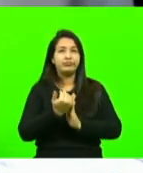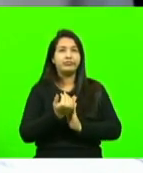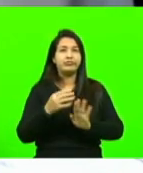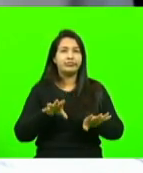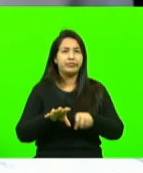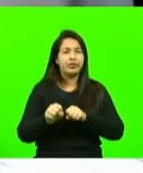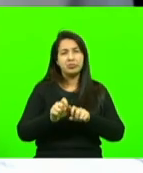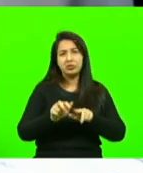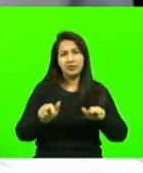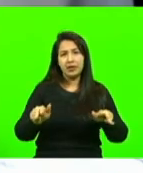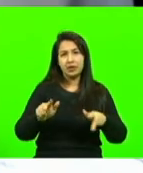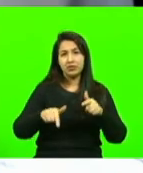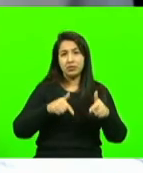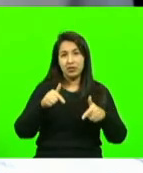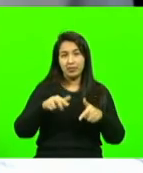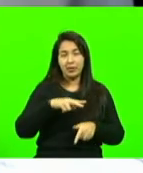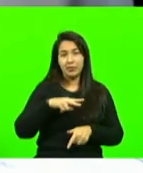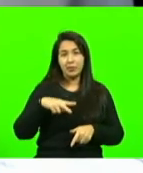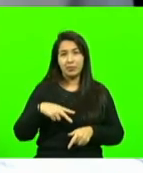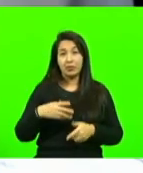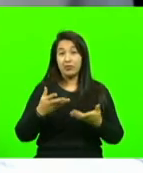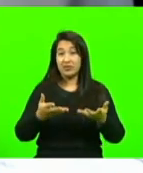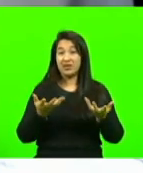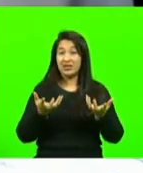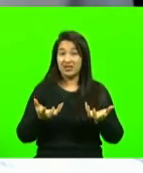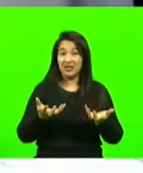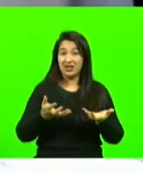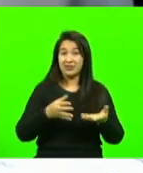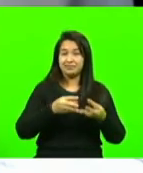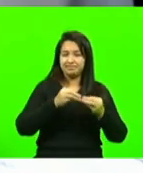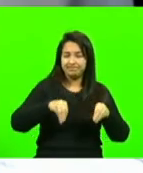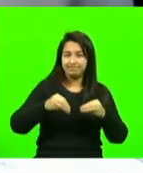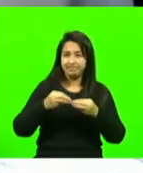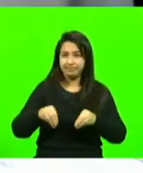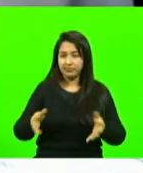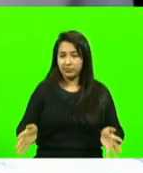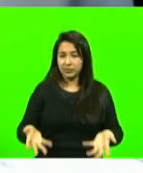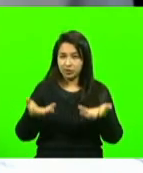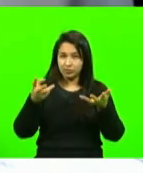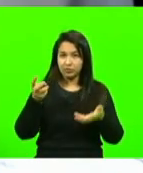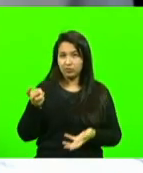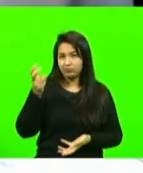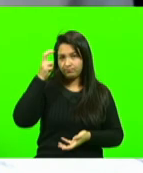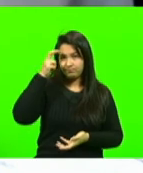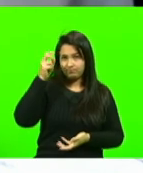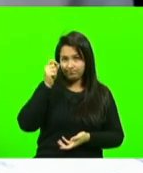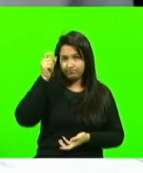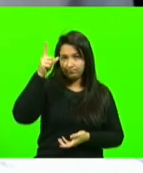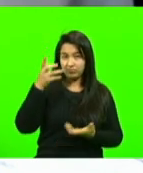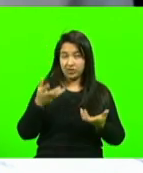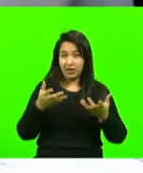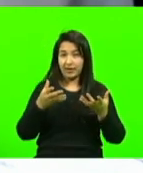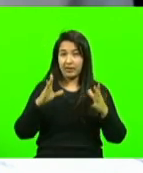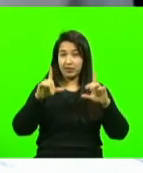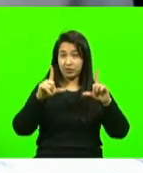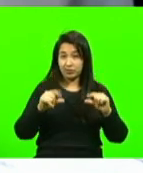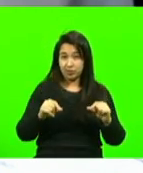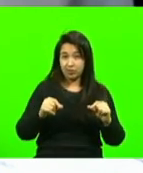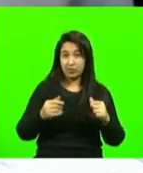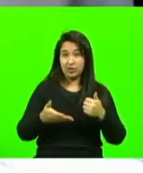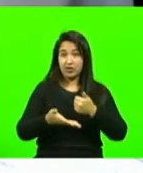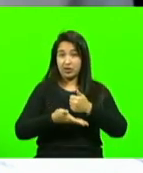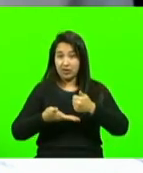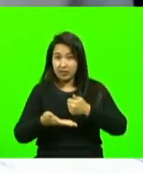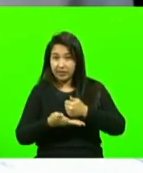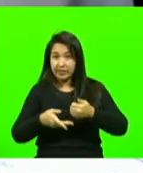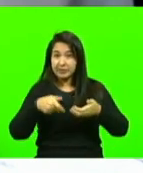e quando você quer desmontar tudo isso o estímulo ao conhecimento a produção de conhecimento a montar a estabilidade que